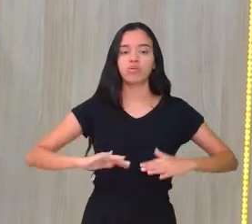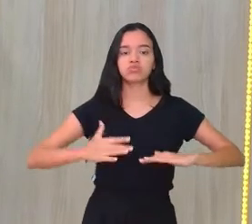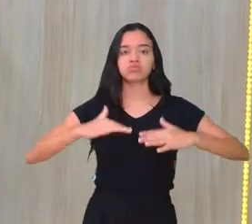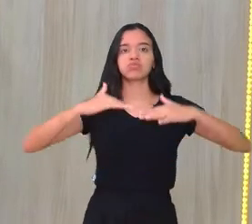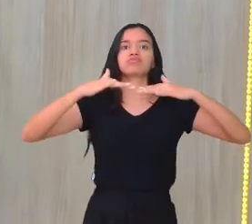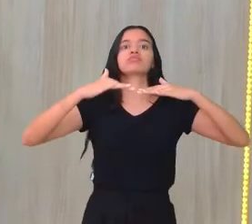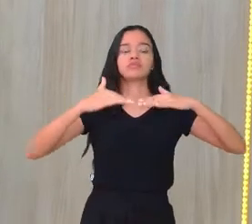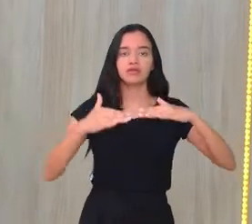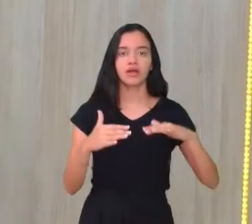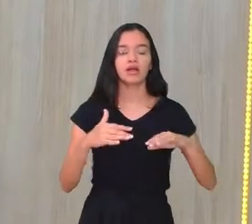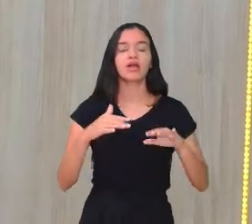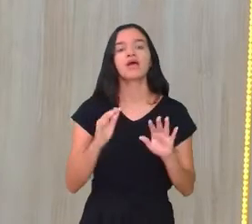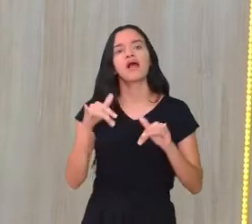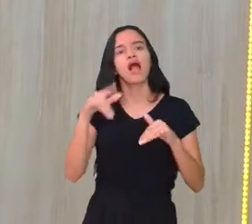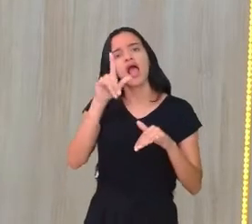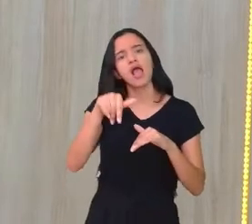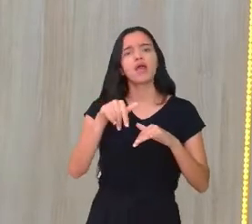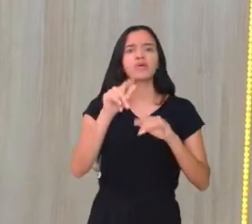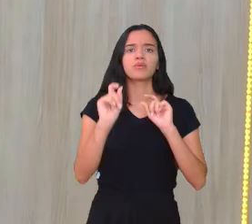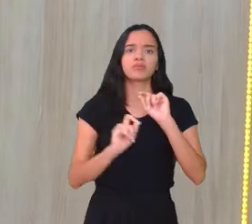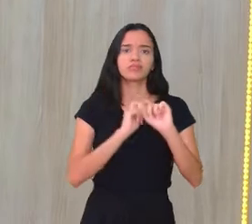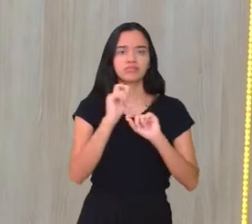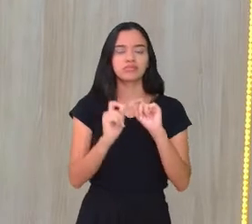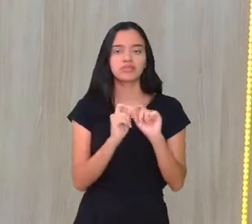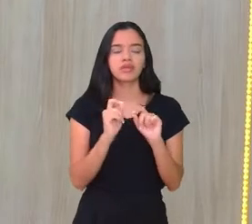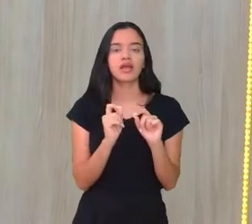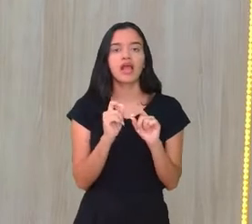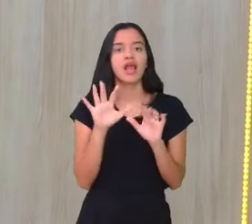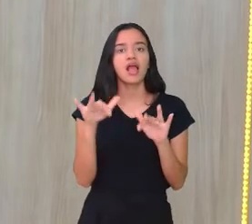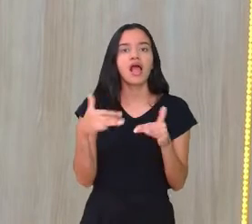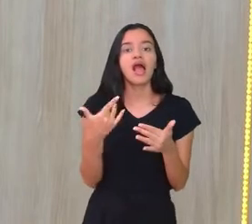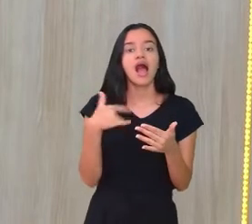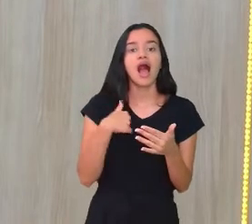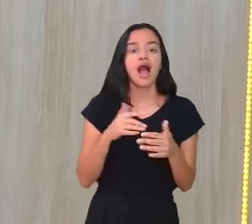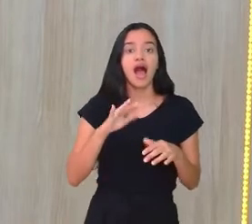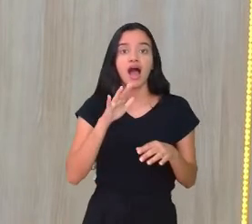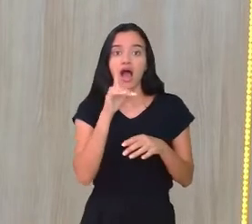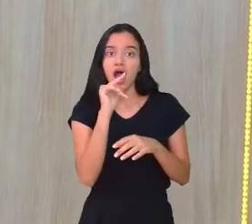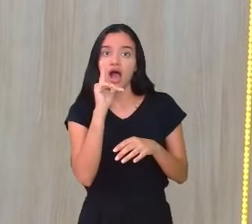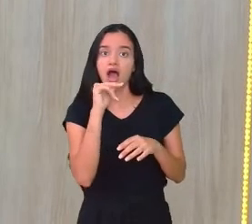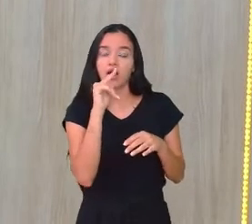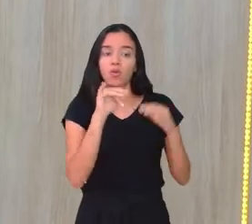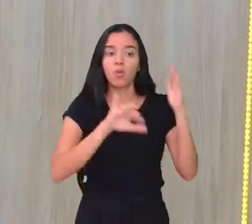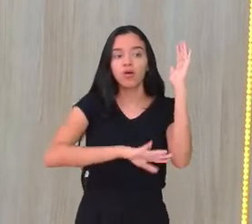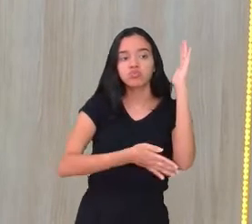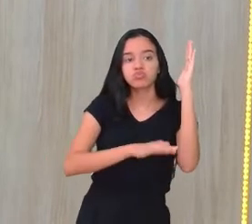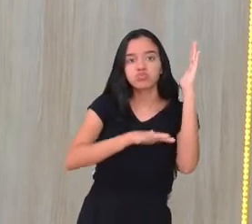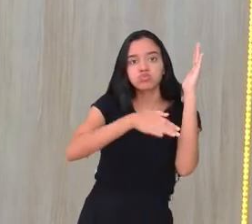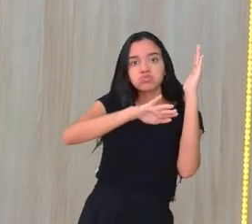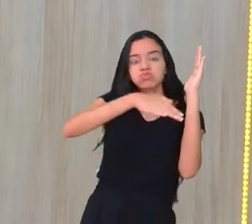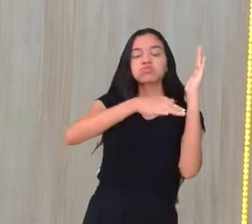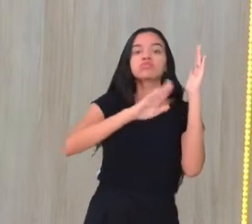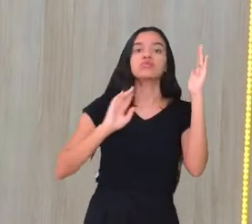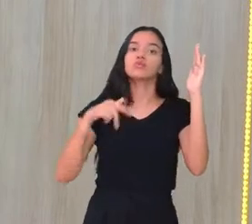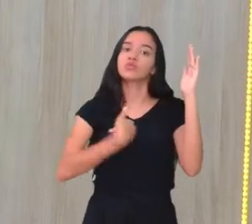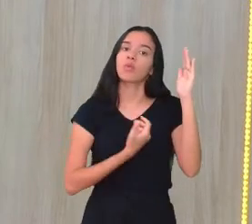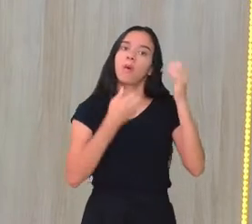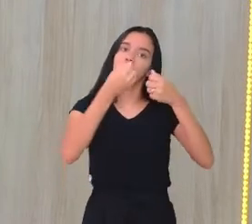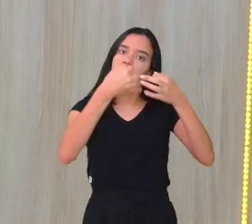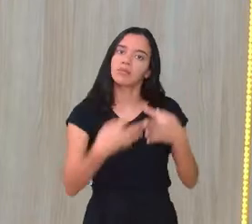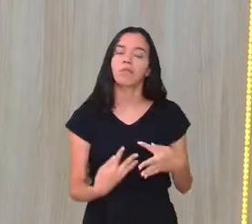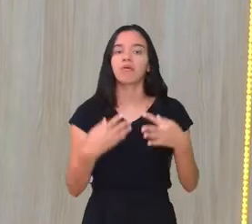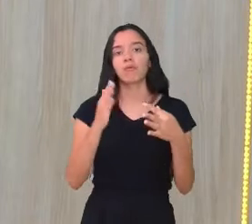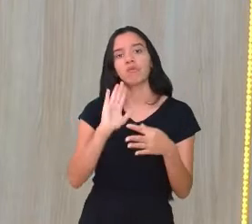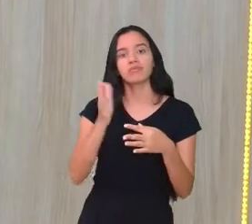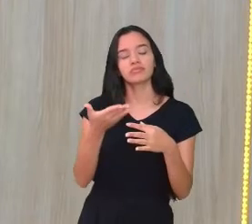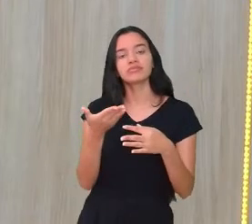aulas de sustentabilidade. É que, né, a dinâmica das águas, né, que muito do que a gente falou aqui, né,